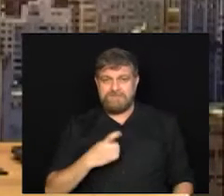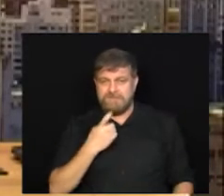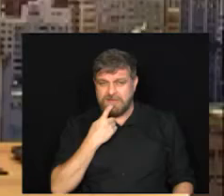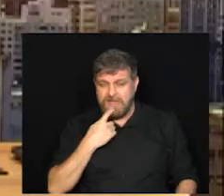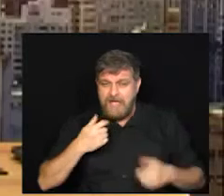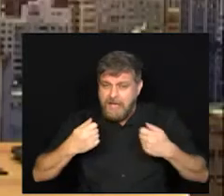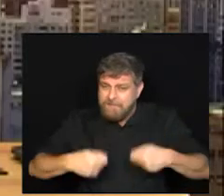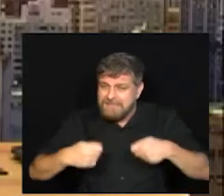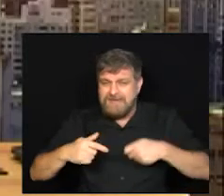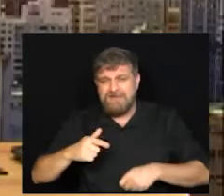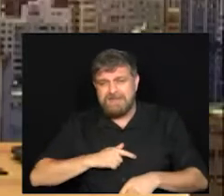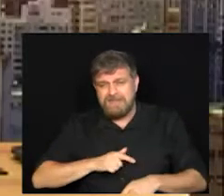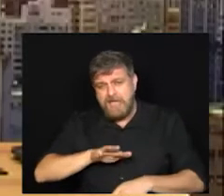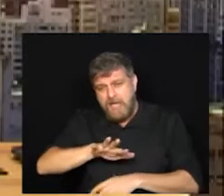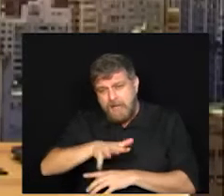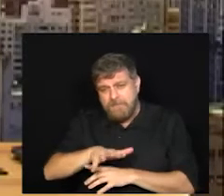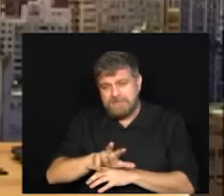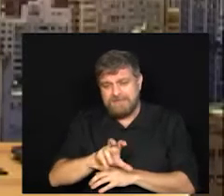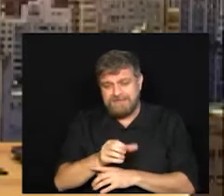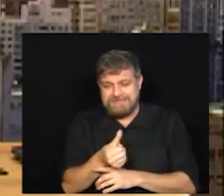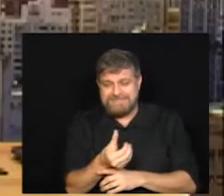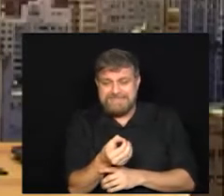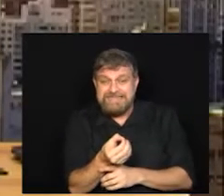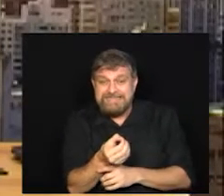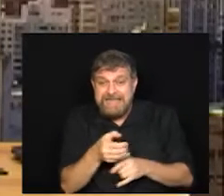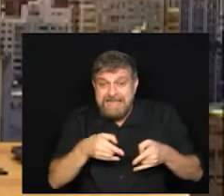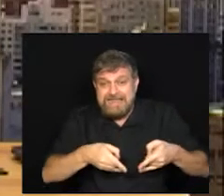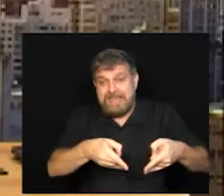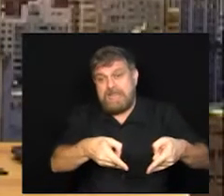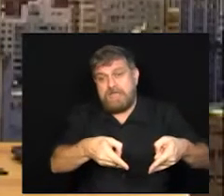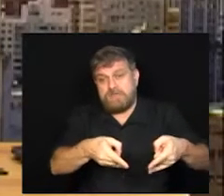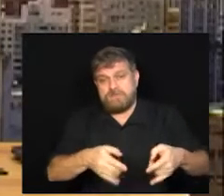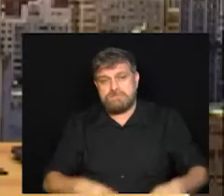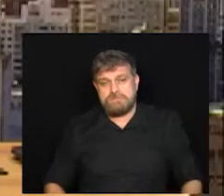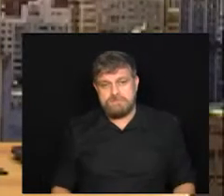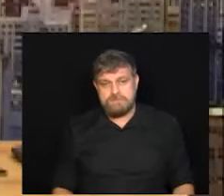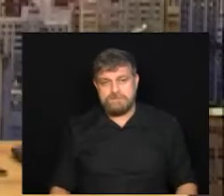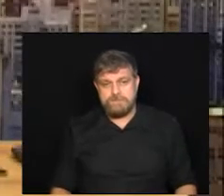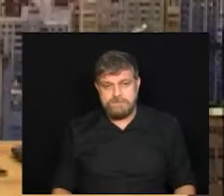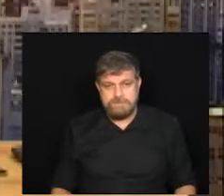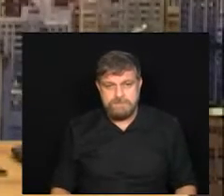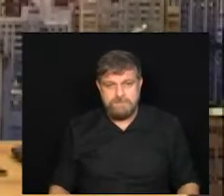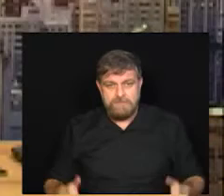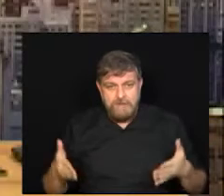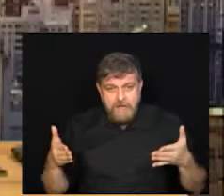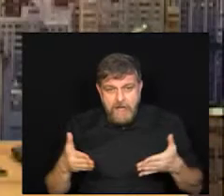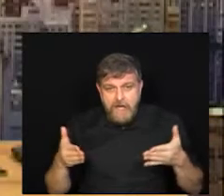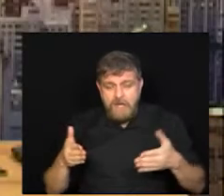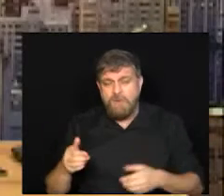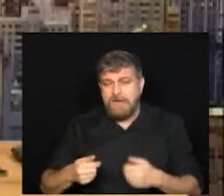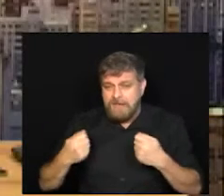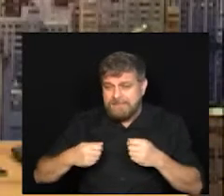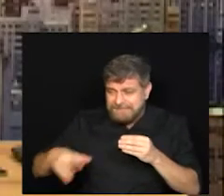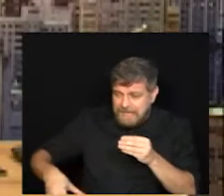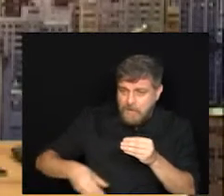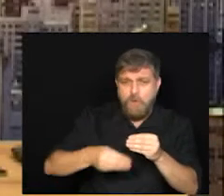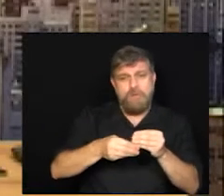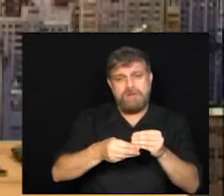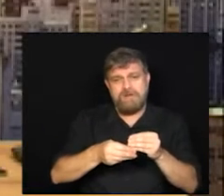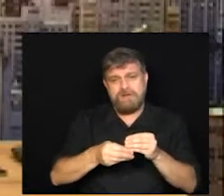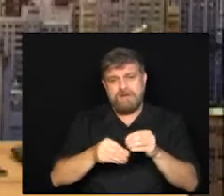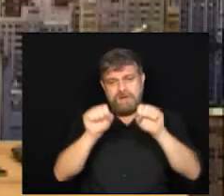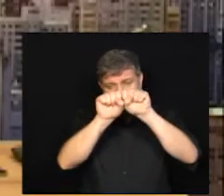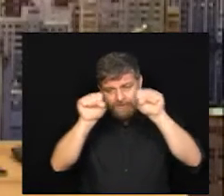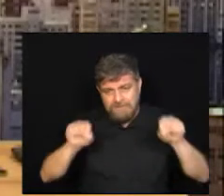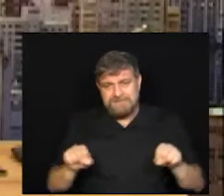teria que estar em torno de 50 a 60 leitos. Agora, o que abrir vem para colaborar com o nosso sistema